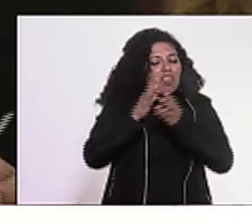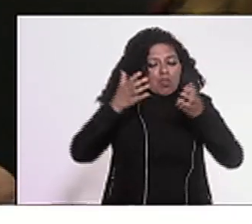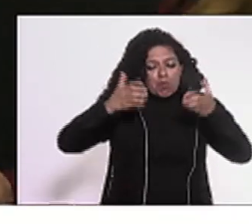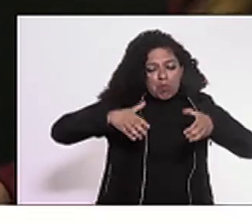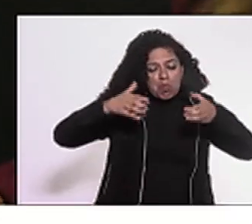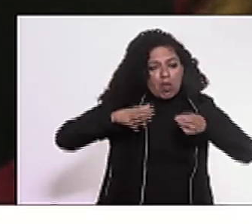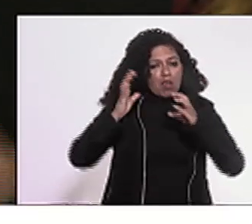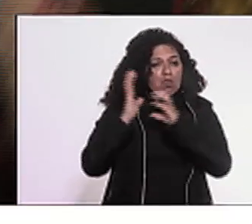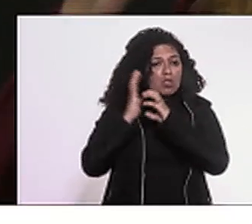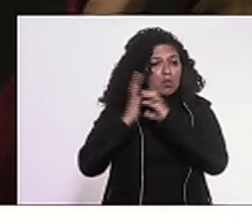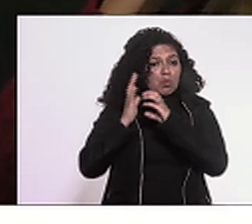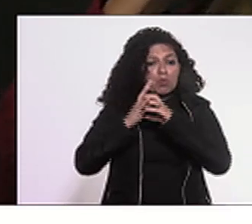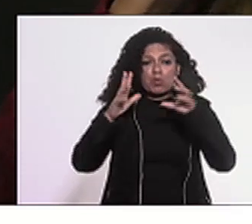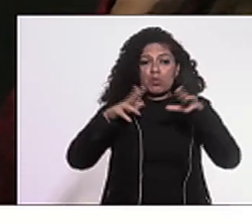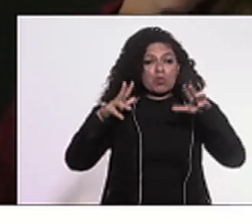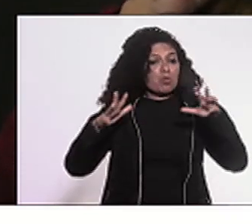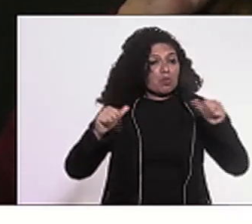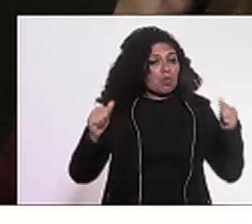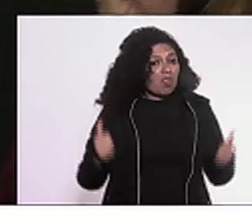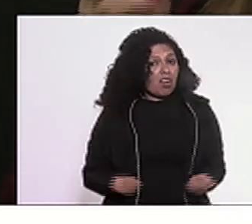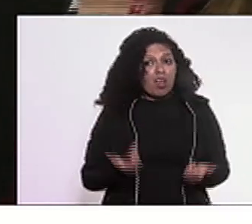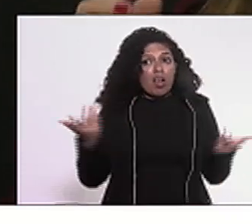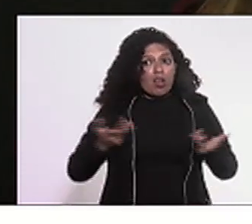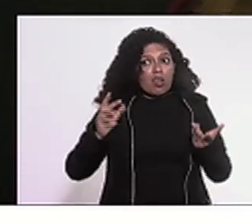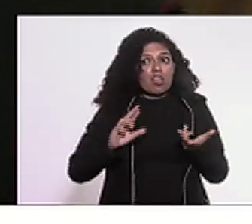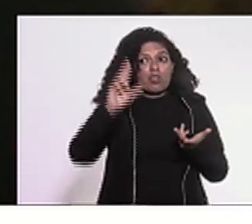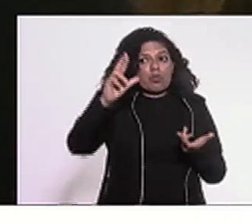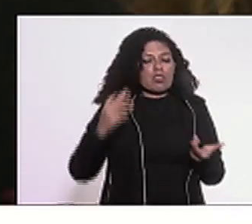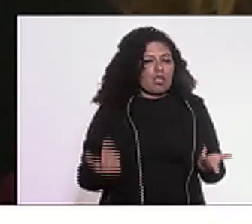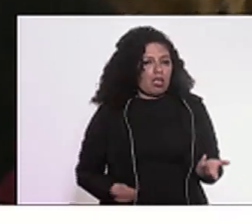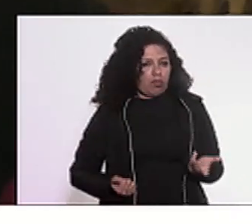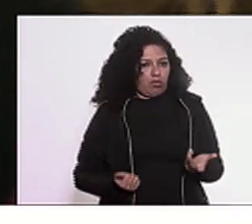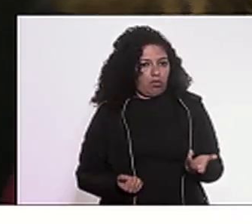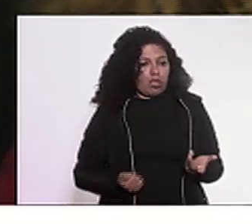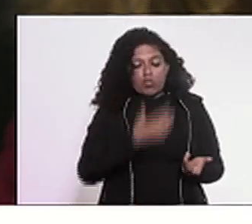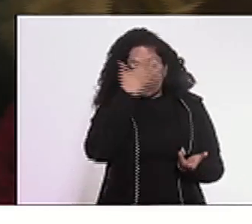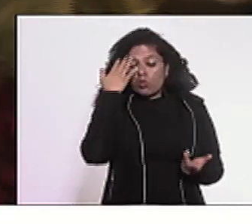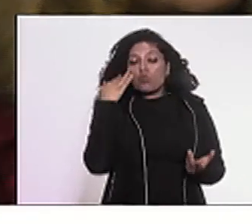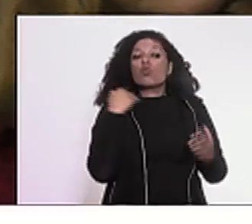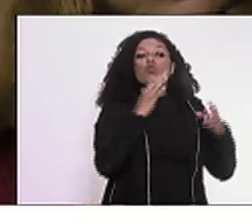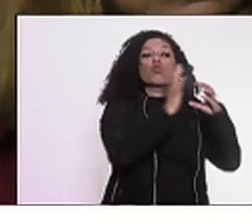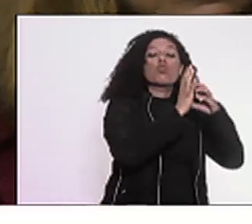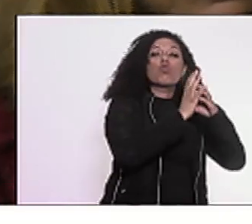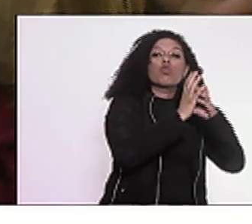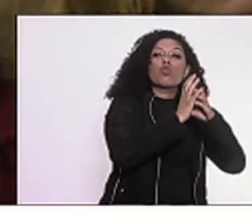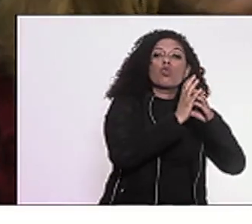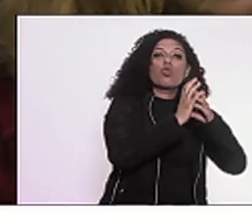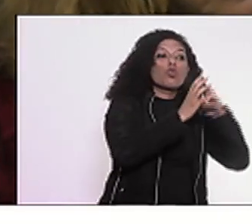que aconteceu? As pessoas se sentiram desprestigiadas.